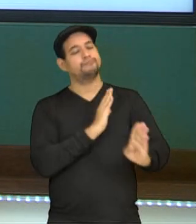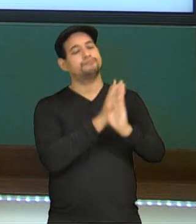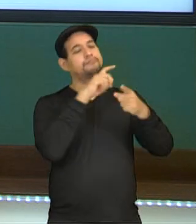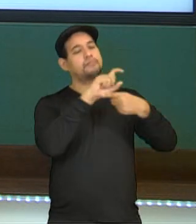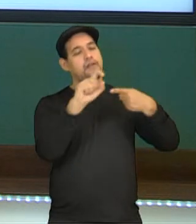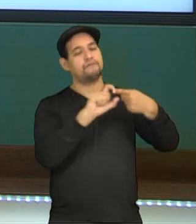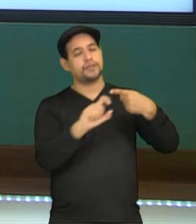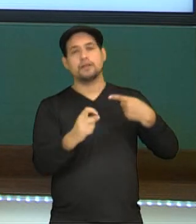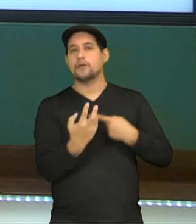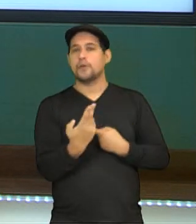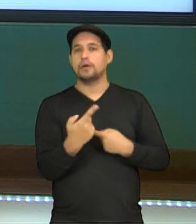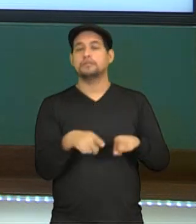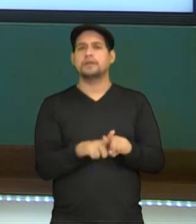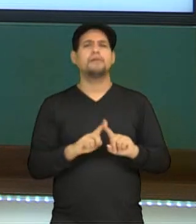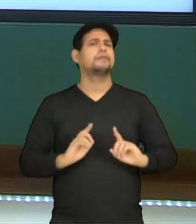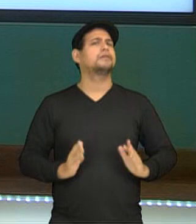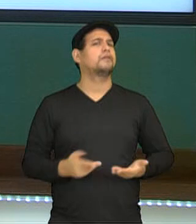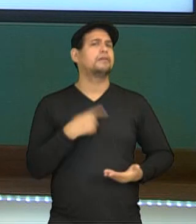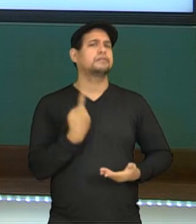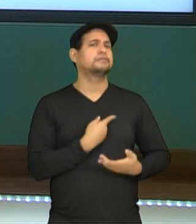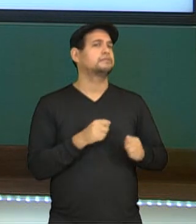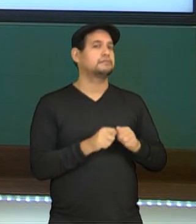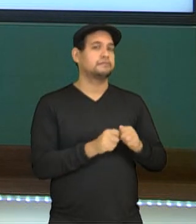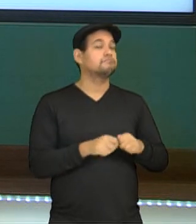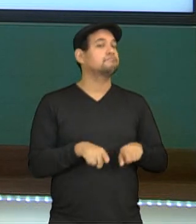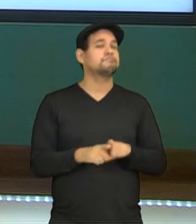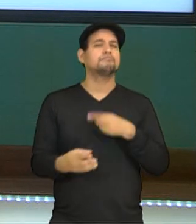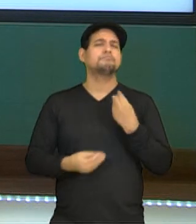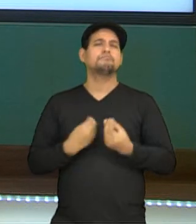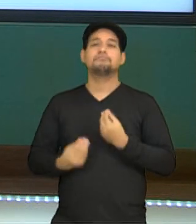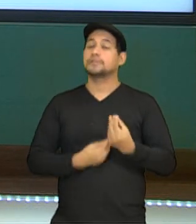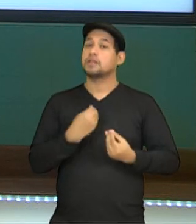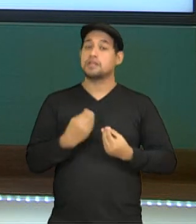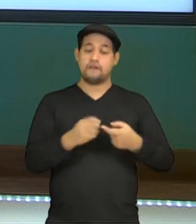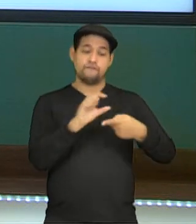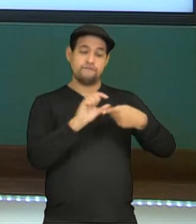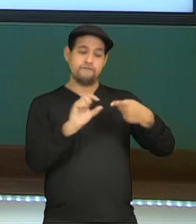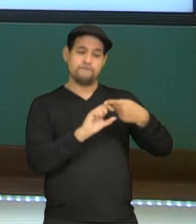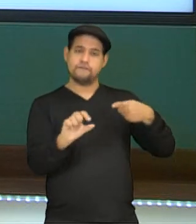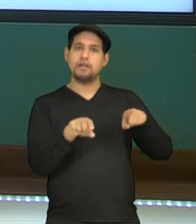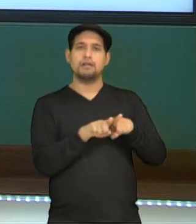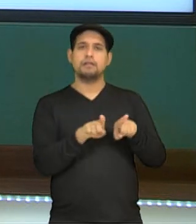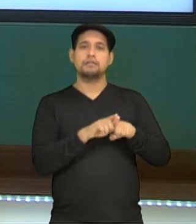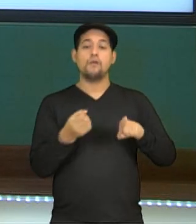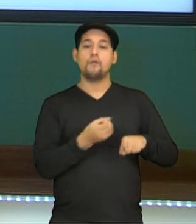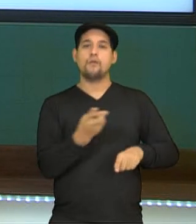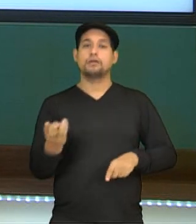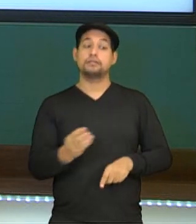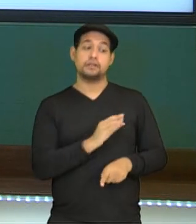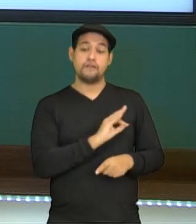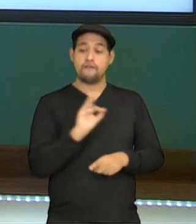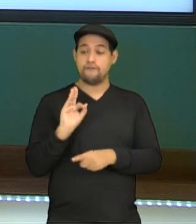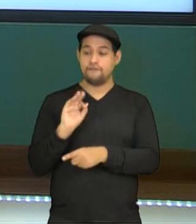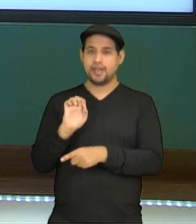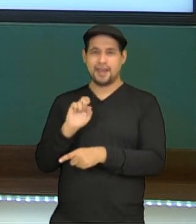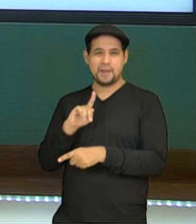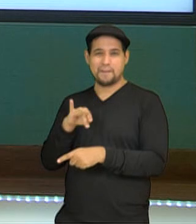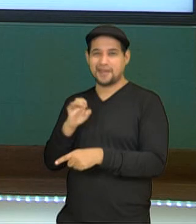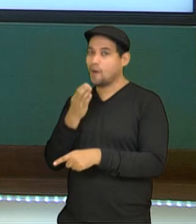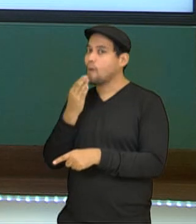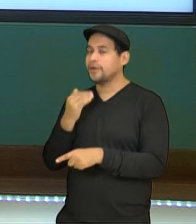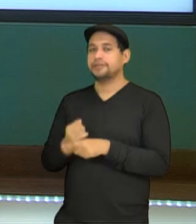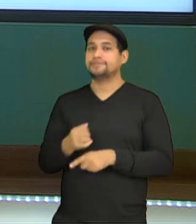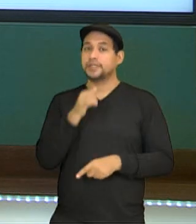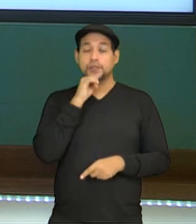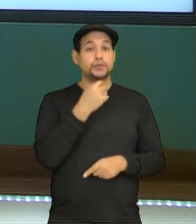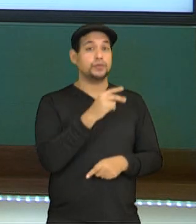frações equivalentes. E agora vamos fazer isso também lá com a fração, né, da quantidade que o Felipe comeu. Então vai ficar lá